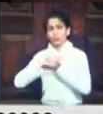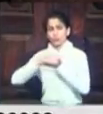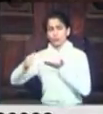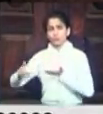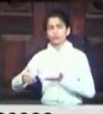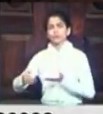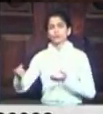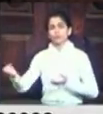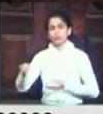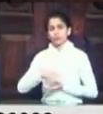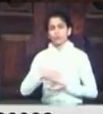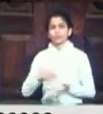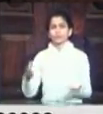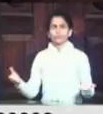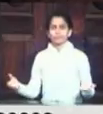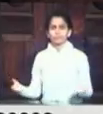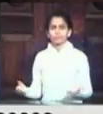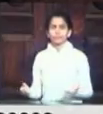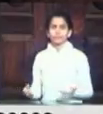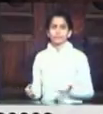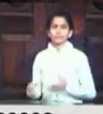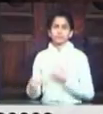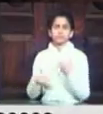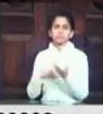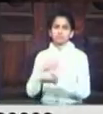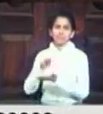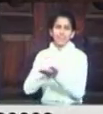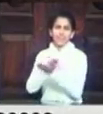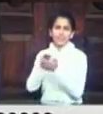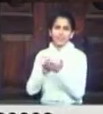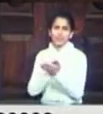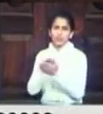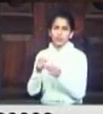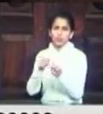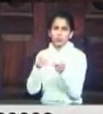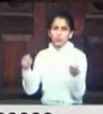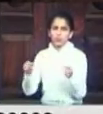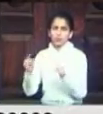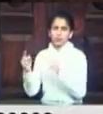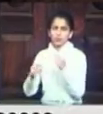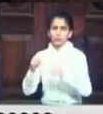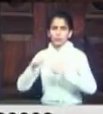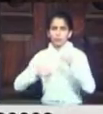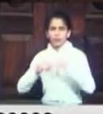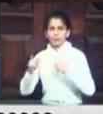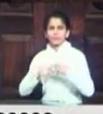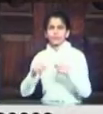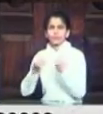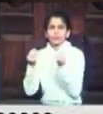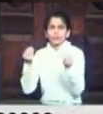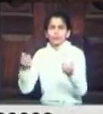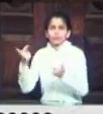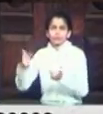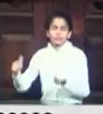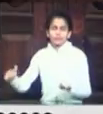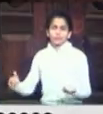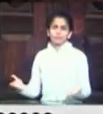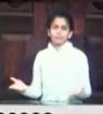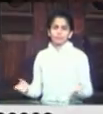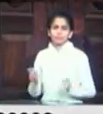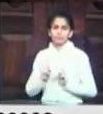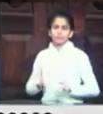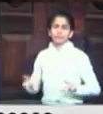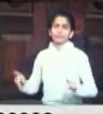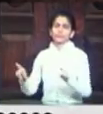com equipes desfalcadas, sem insumos, sem nada. E a população como é que fica? A grande questão é